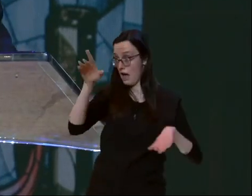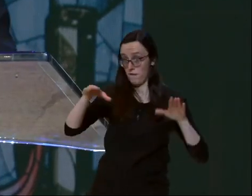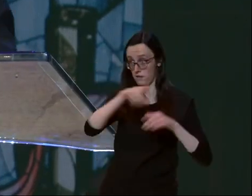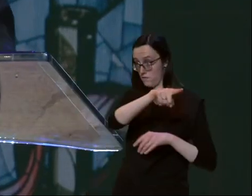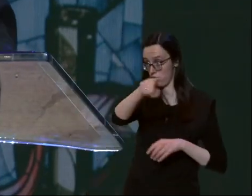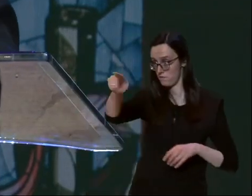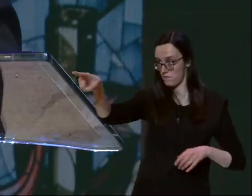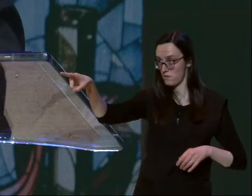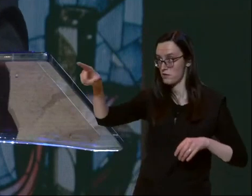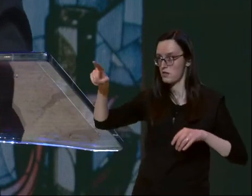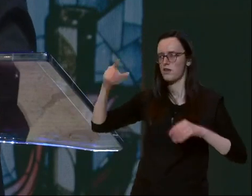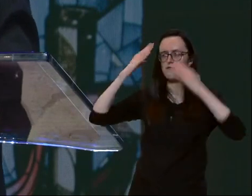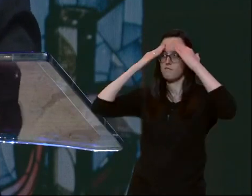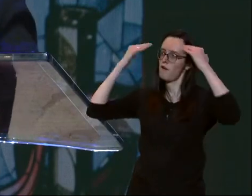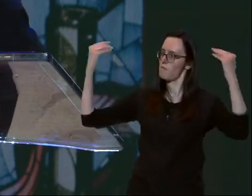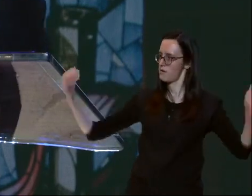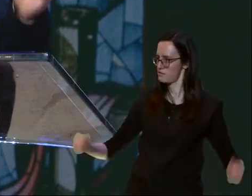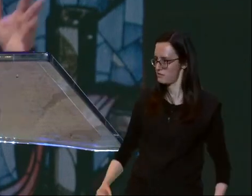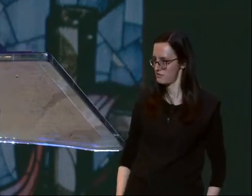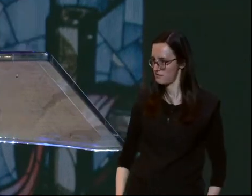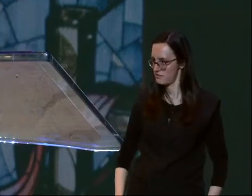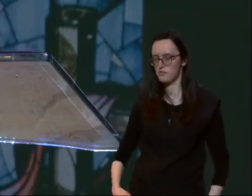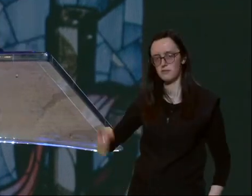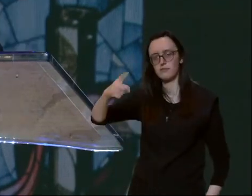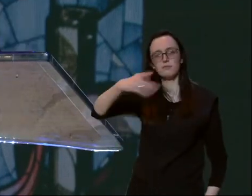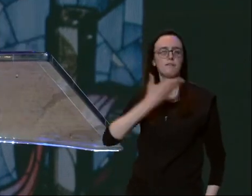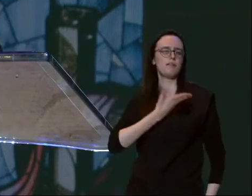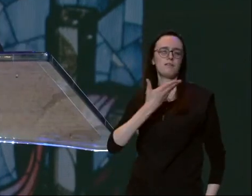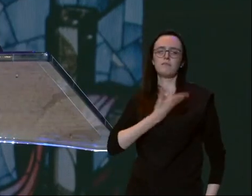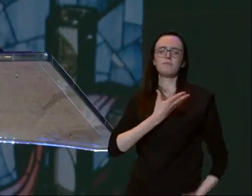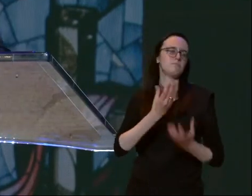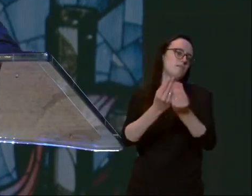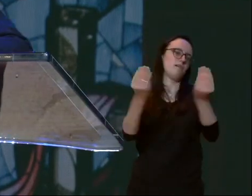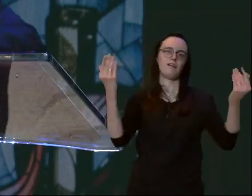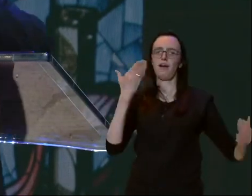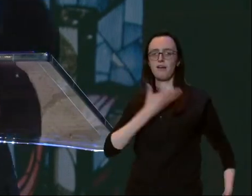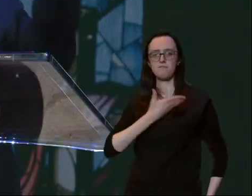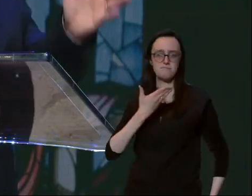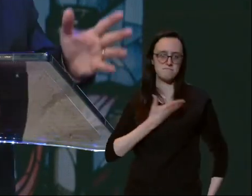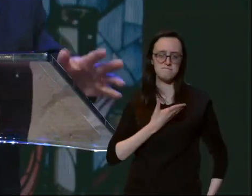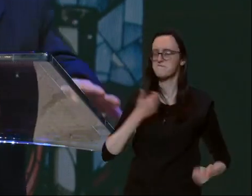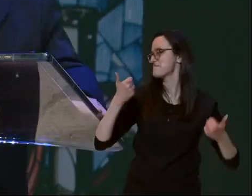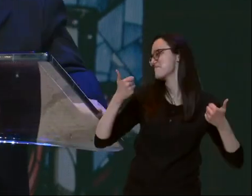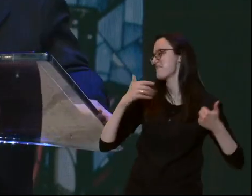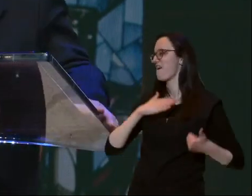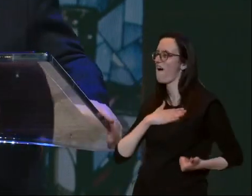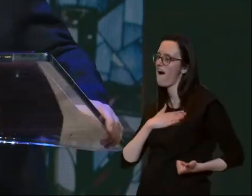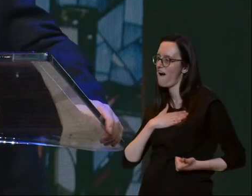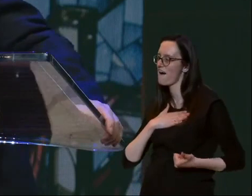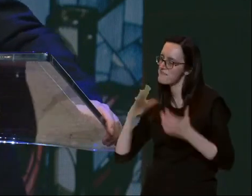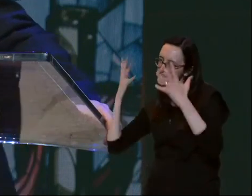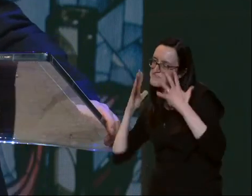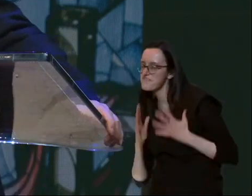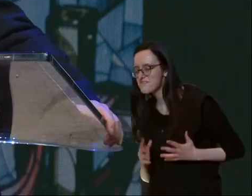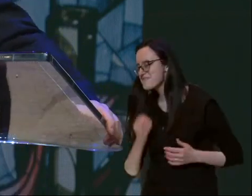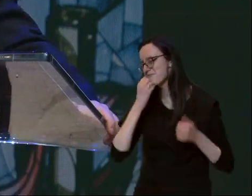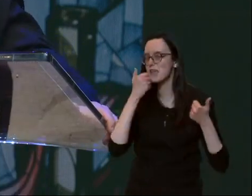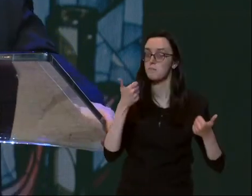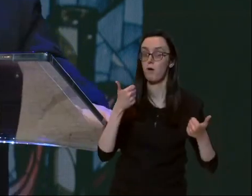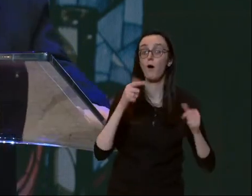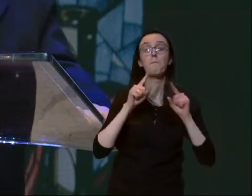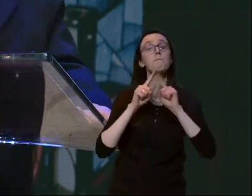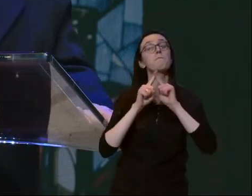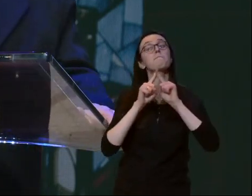seja uma pessoa muito ilustre, rodeada de amigos que o admiram, o elogiam, mas